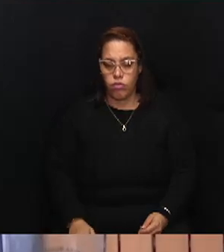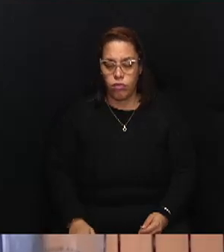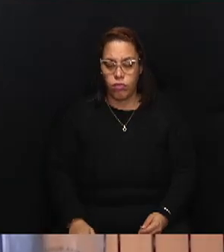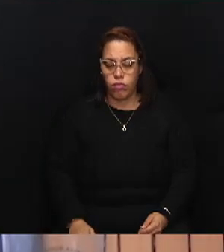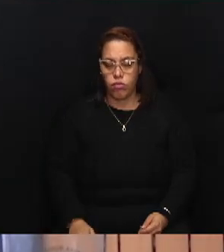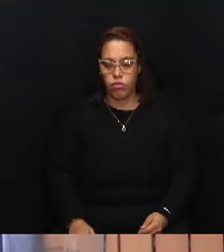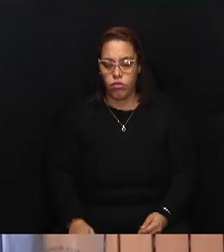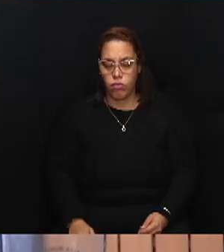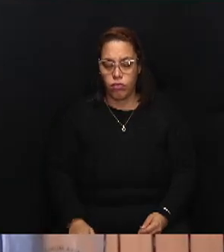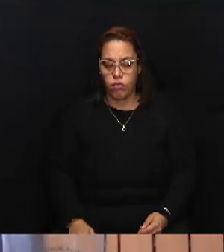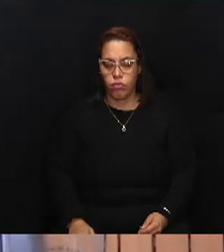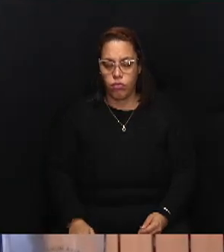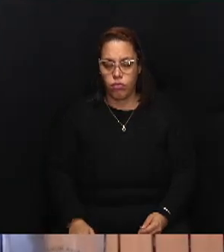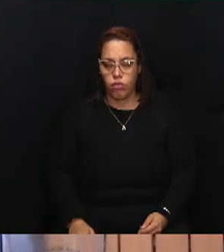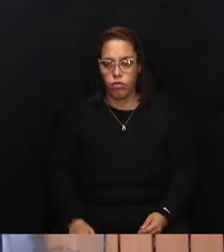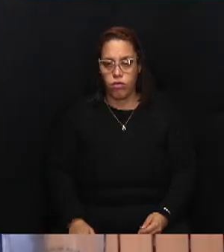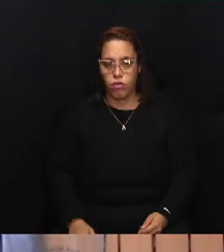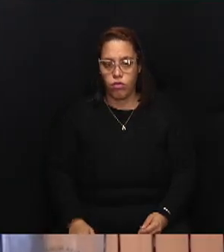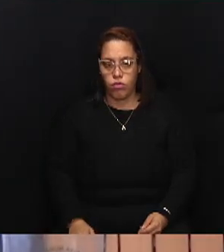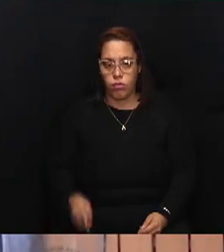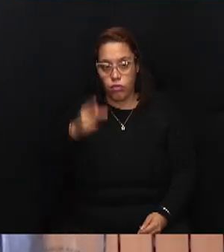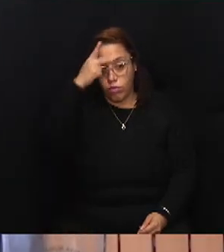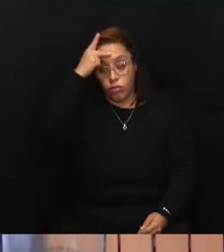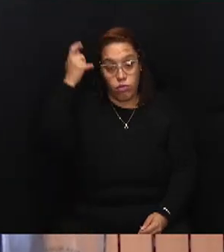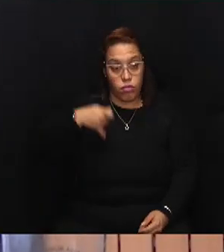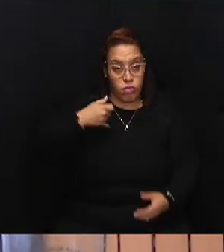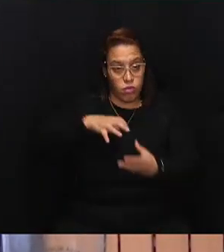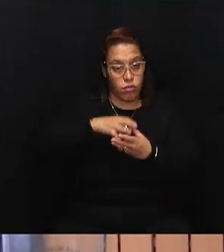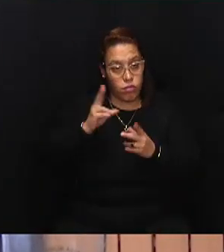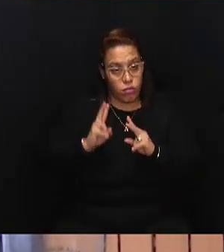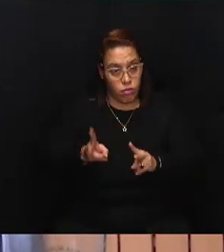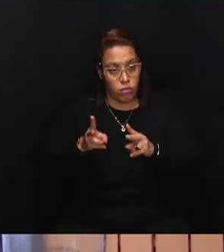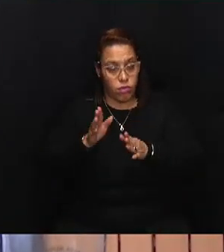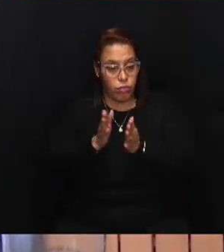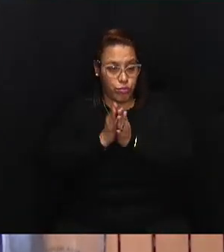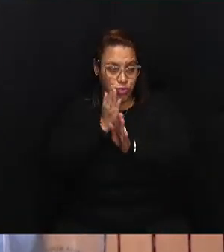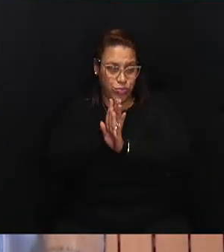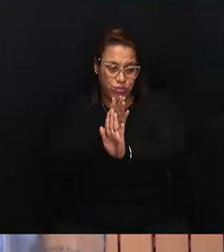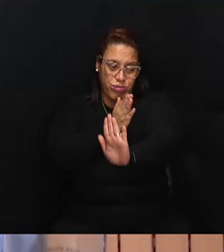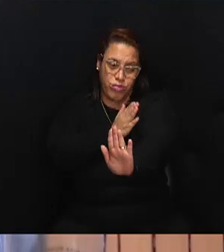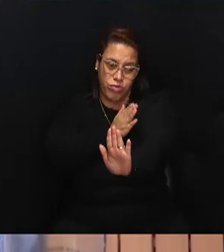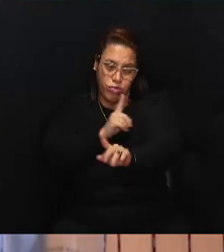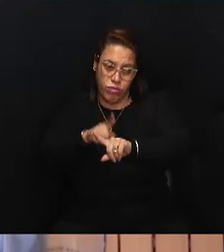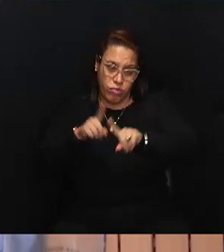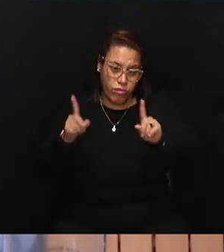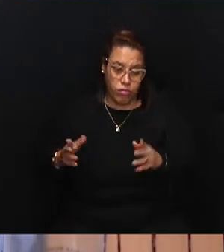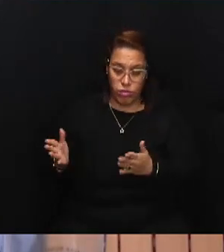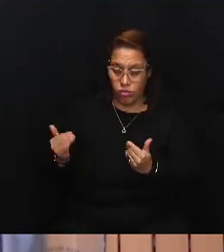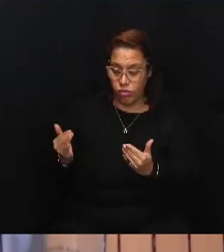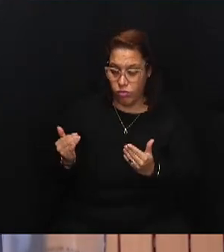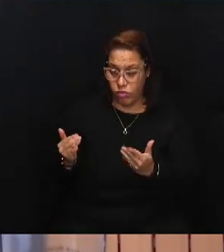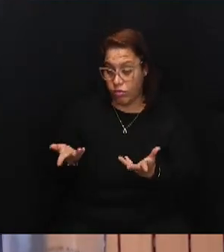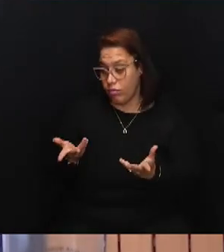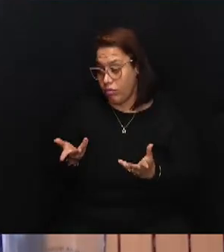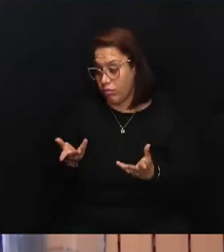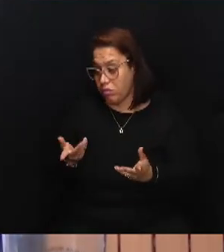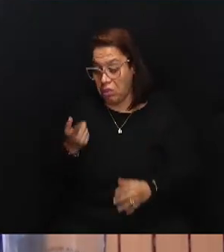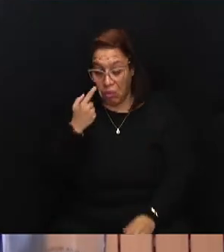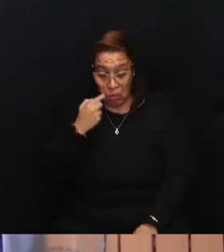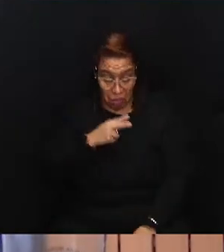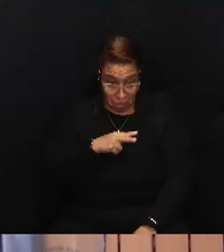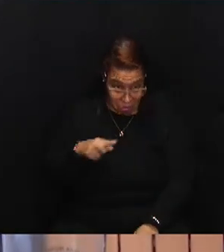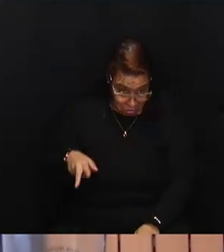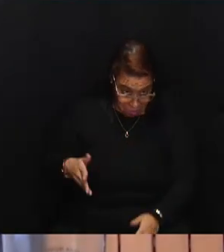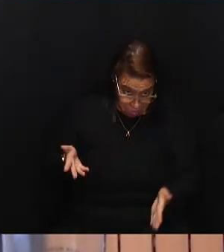vezes, parece que a gente vê que o idoso ele é sempre colocado de lado. Mas o que o jovem está colhendo hoje,